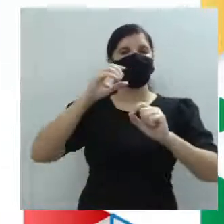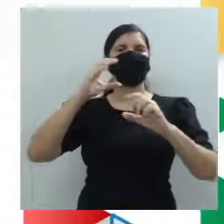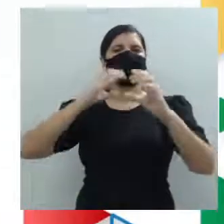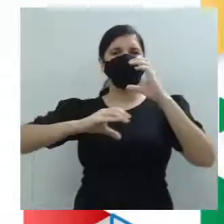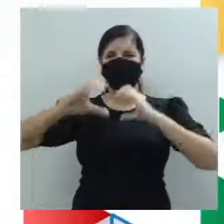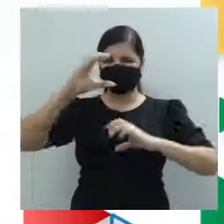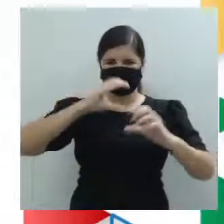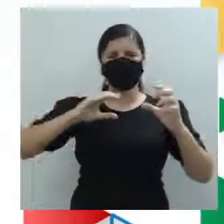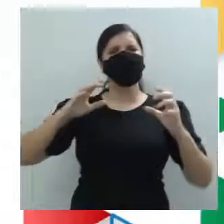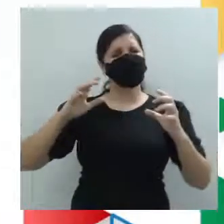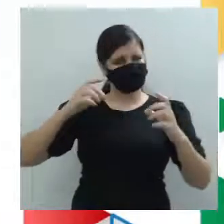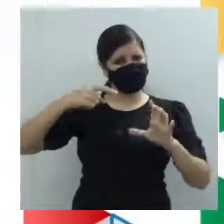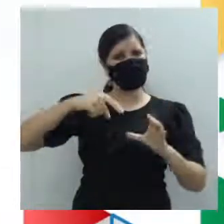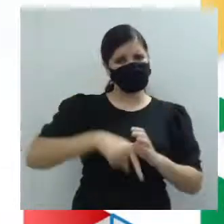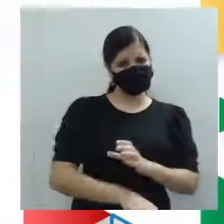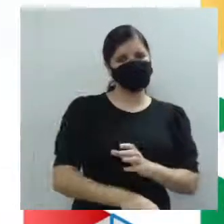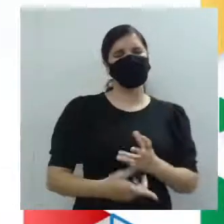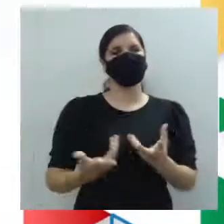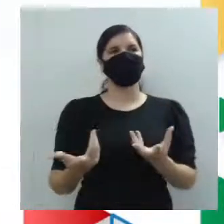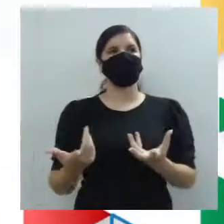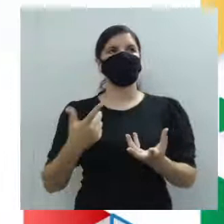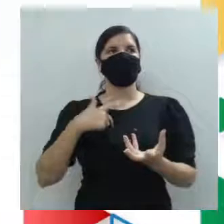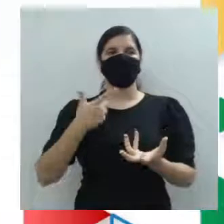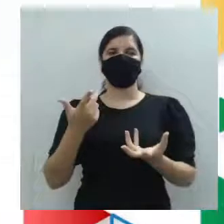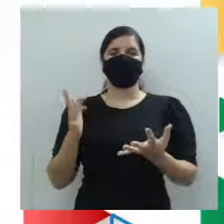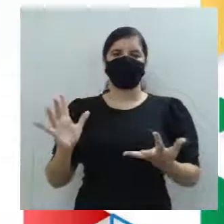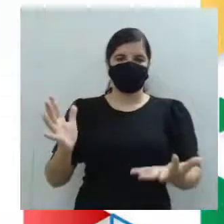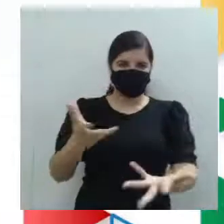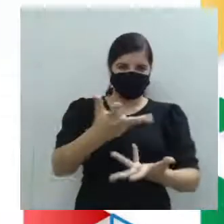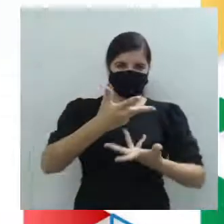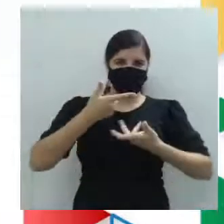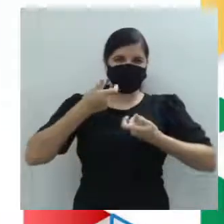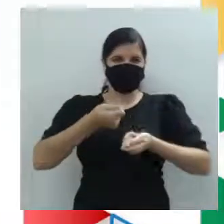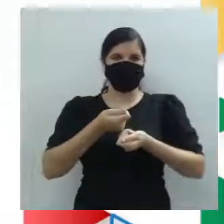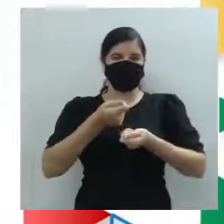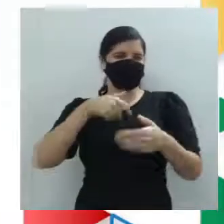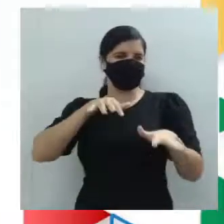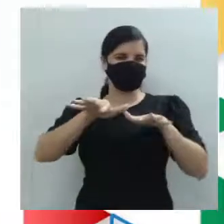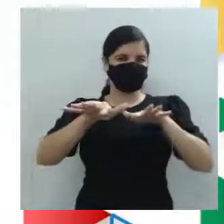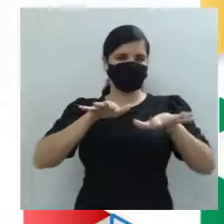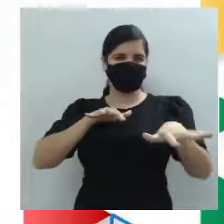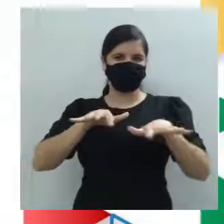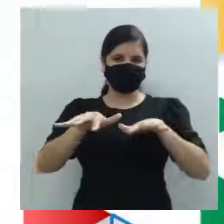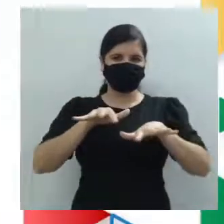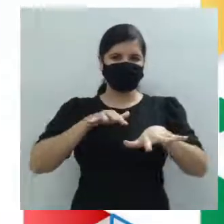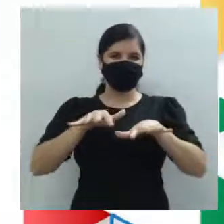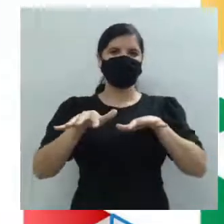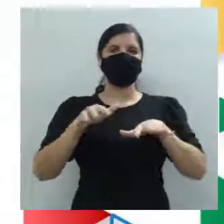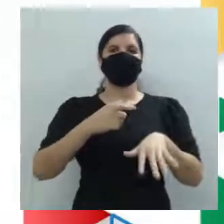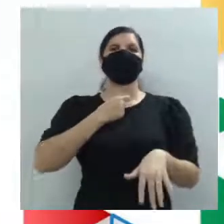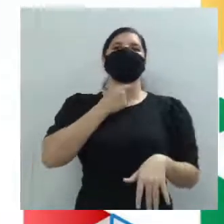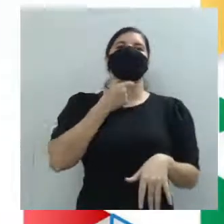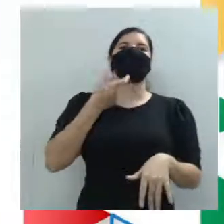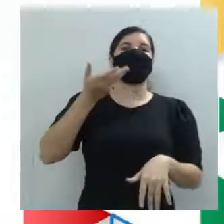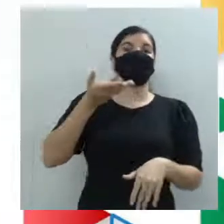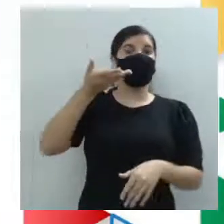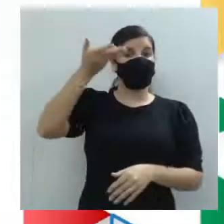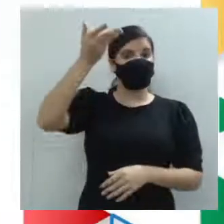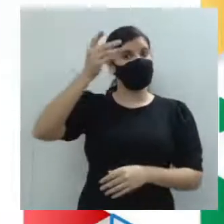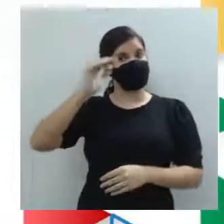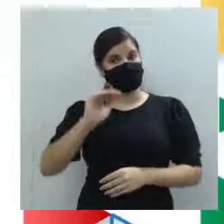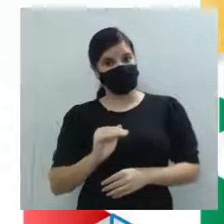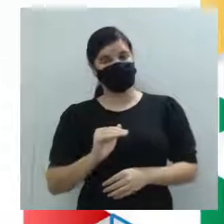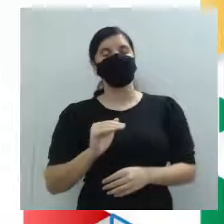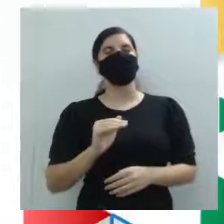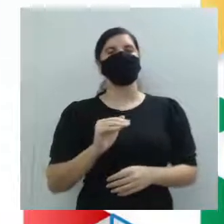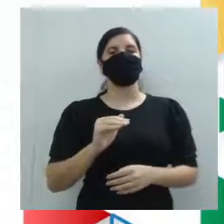muito ampla. Então vejam só, como eu falei, a fluência, a entoação, o ritmo, o volume da fala